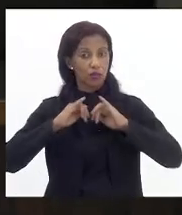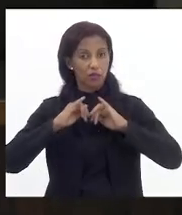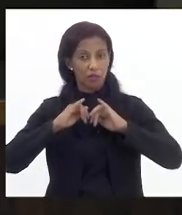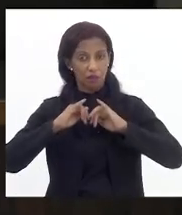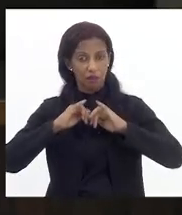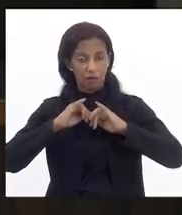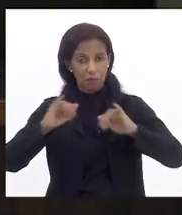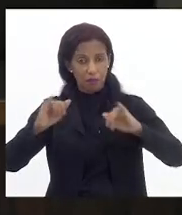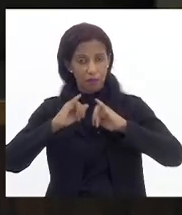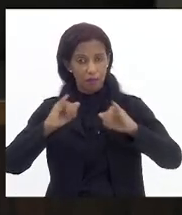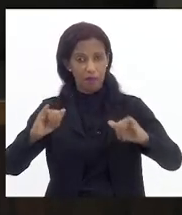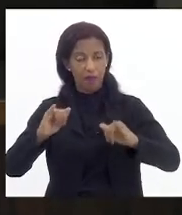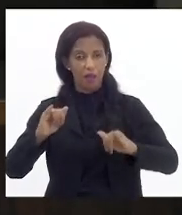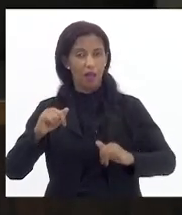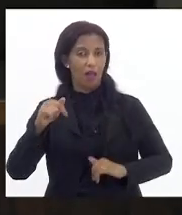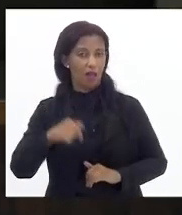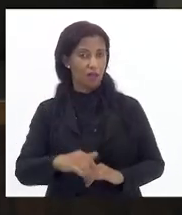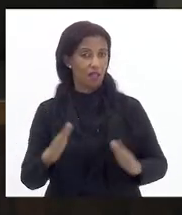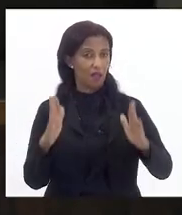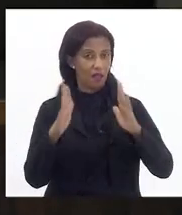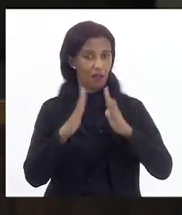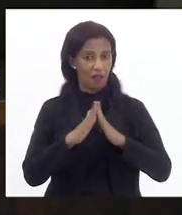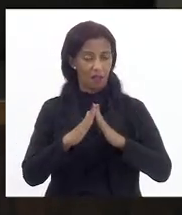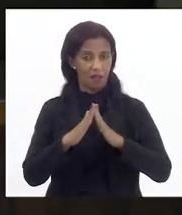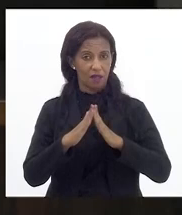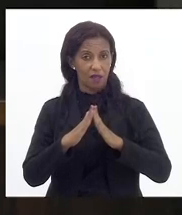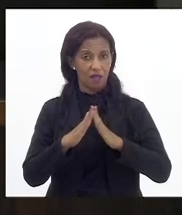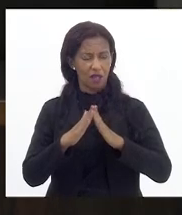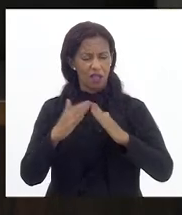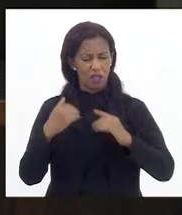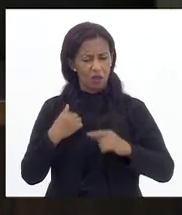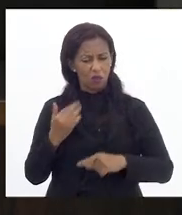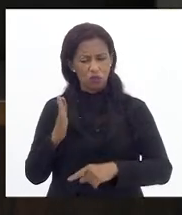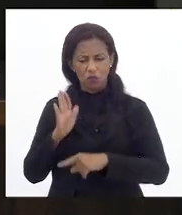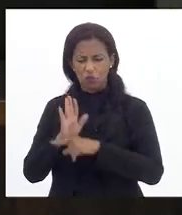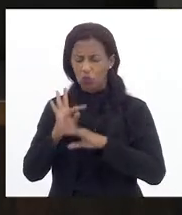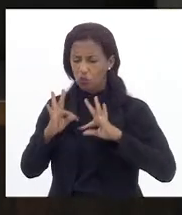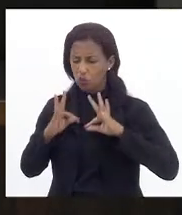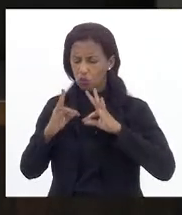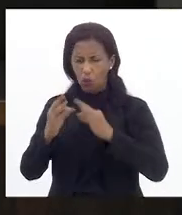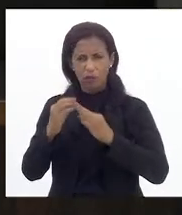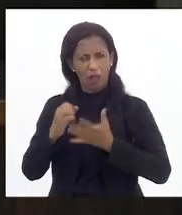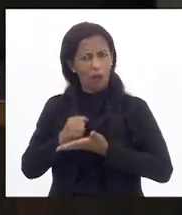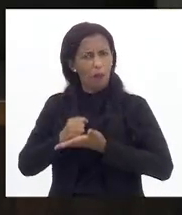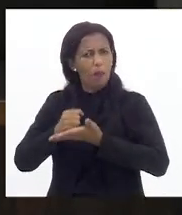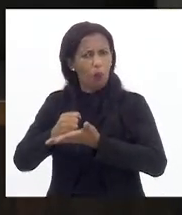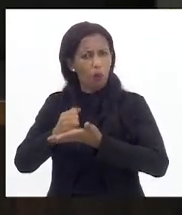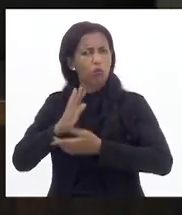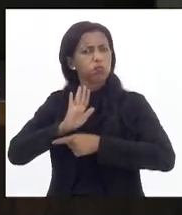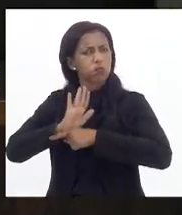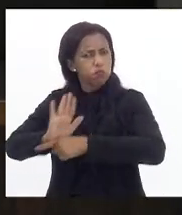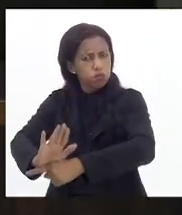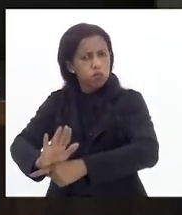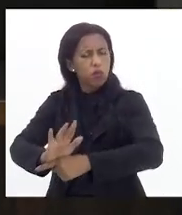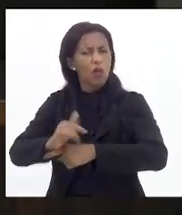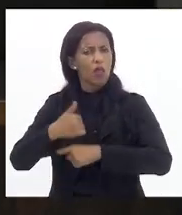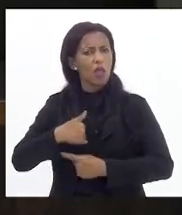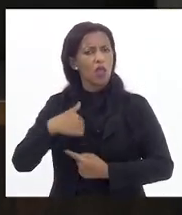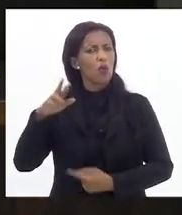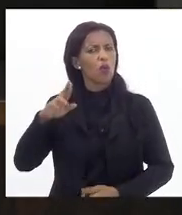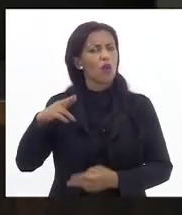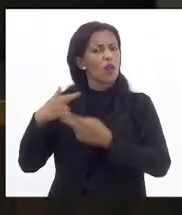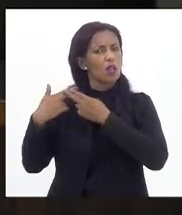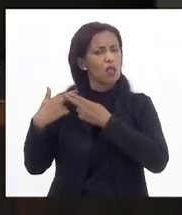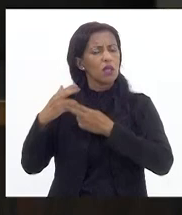o presidente desta casa aqui eu dou meu Total apoio como Deputado e líder do governo e nem